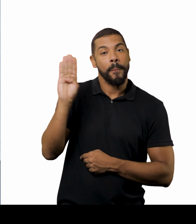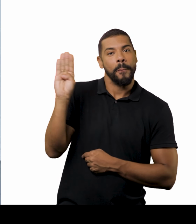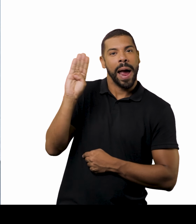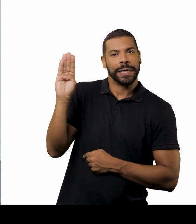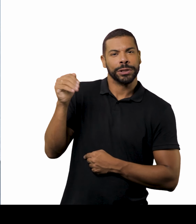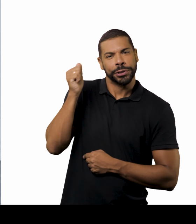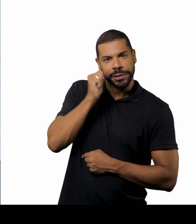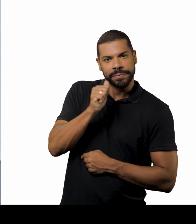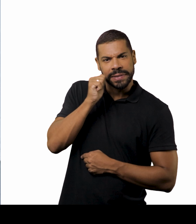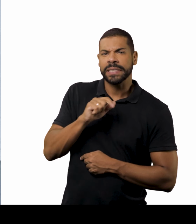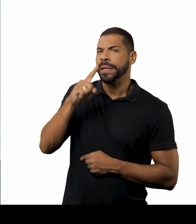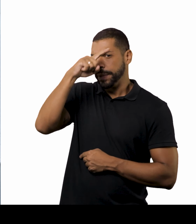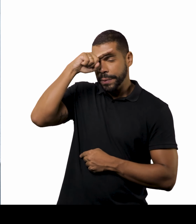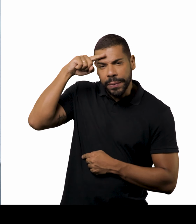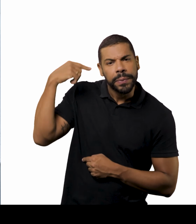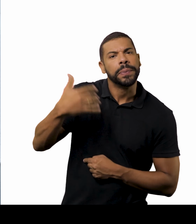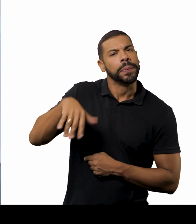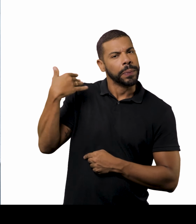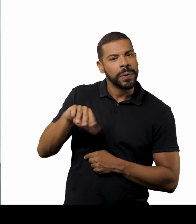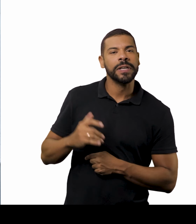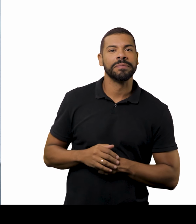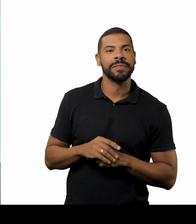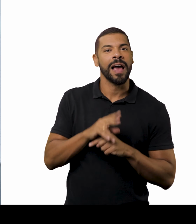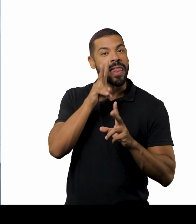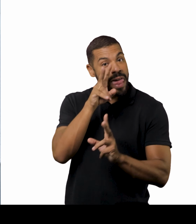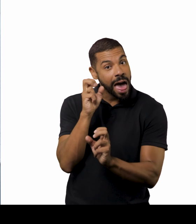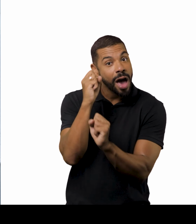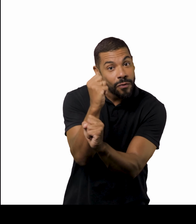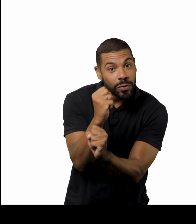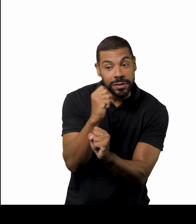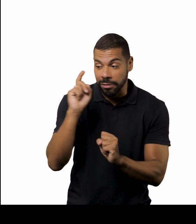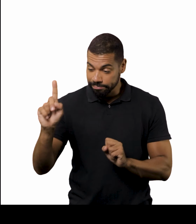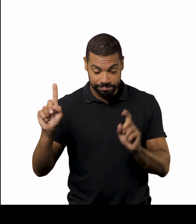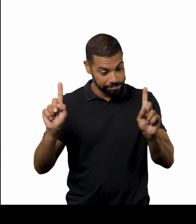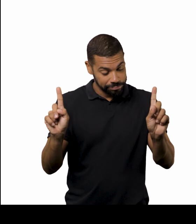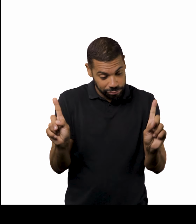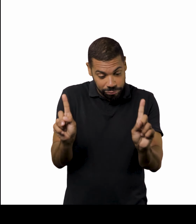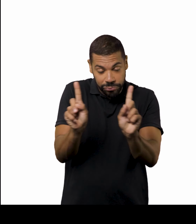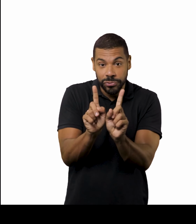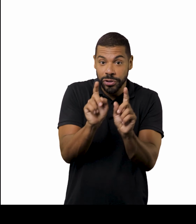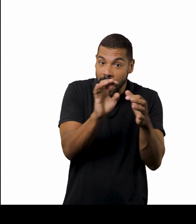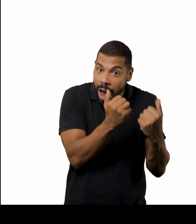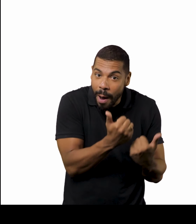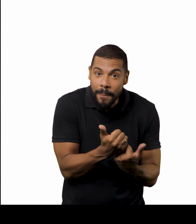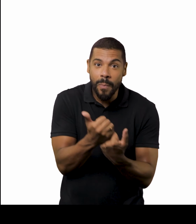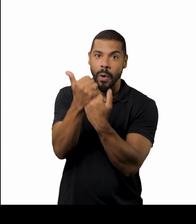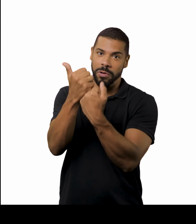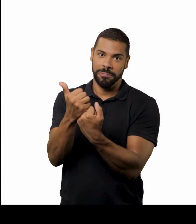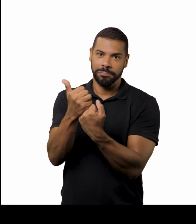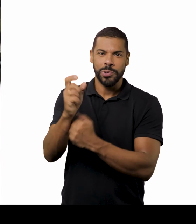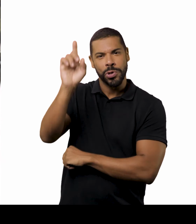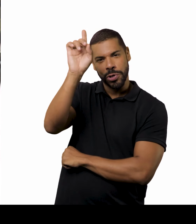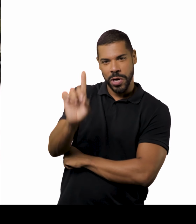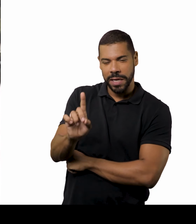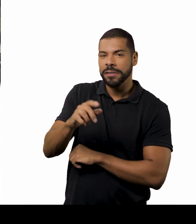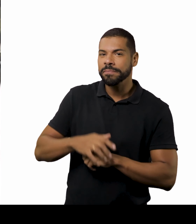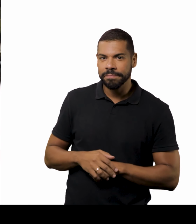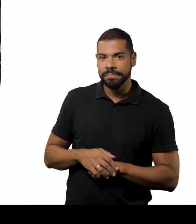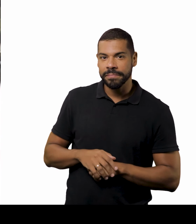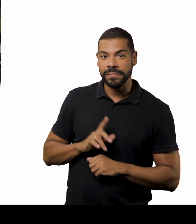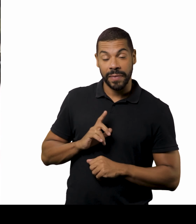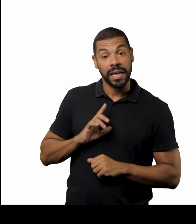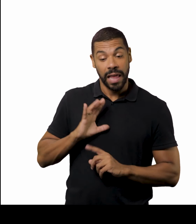mulheres a partir da dor que se sofre, né, no dia a dia. Ele fala sobre essa potência da gente estar se apoiando e buscando os